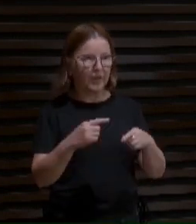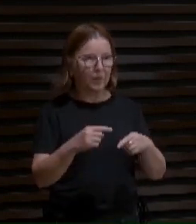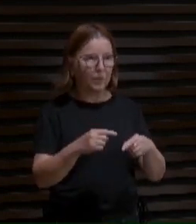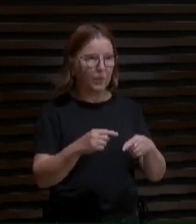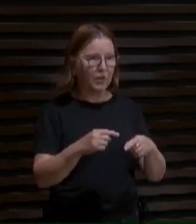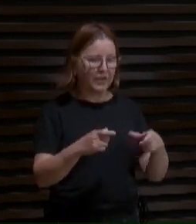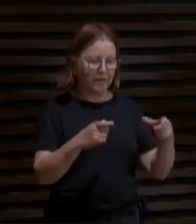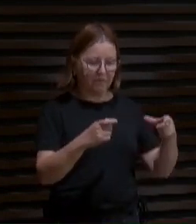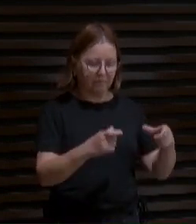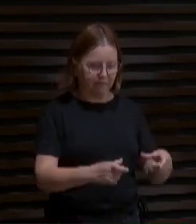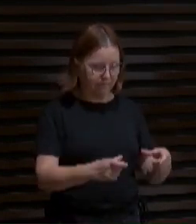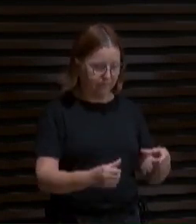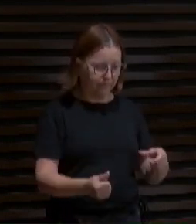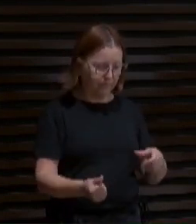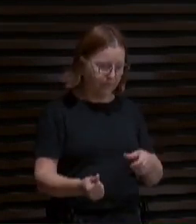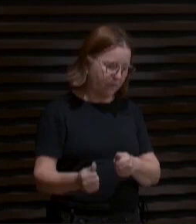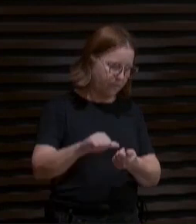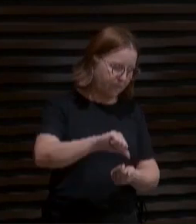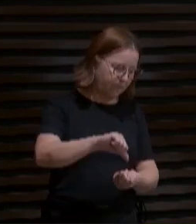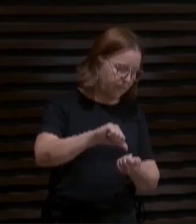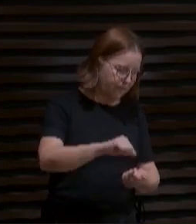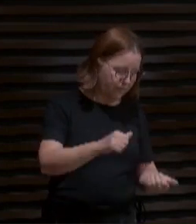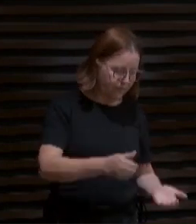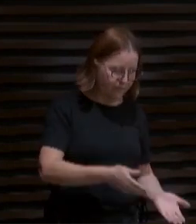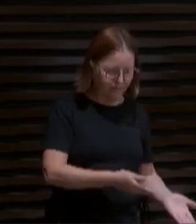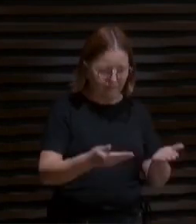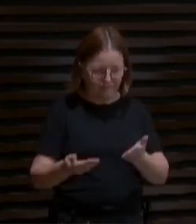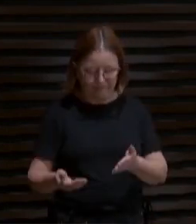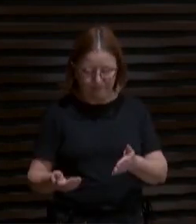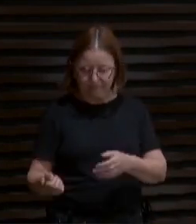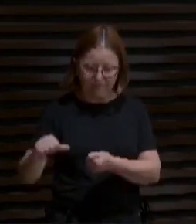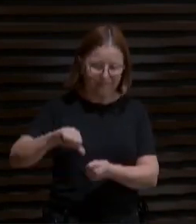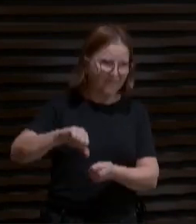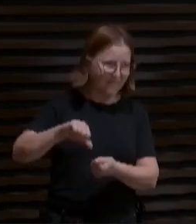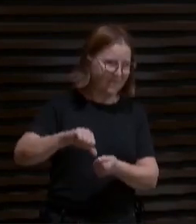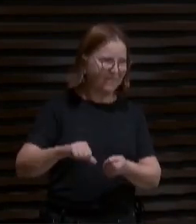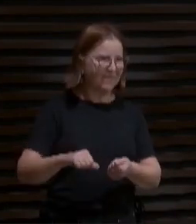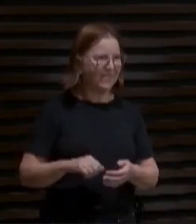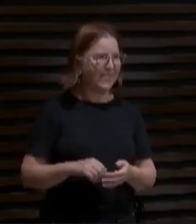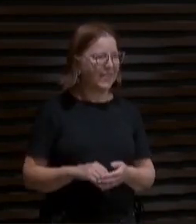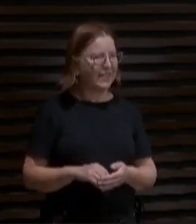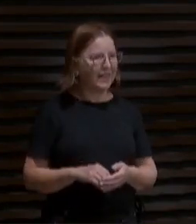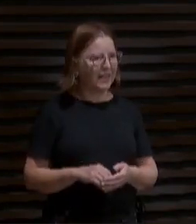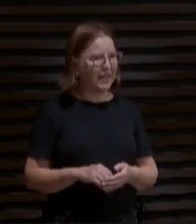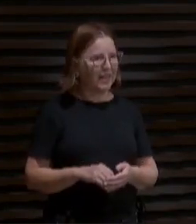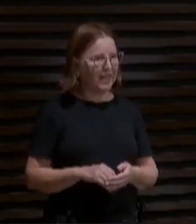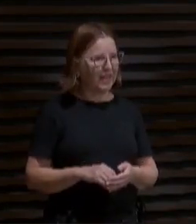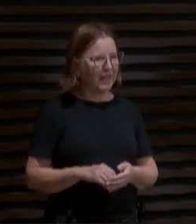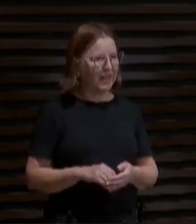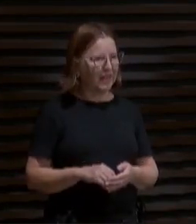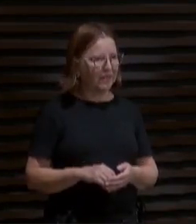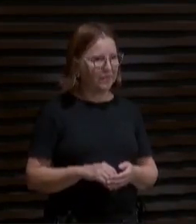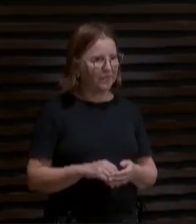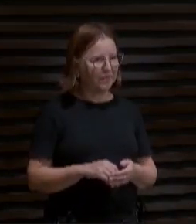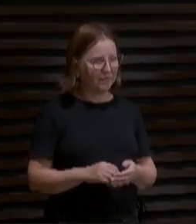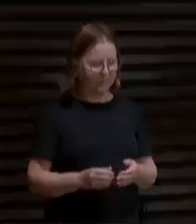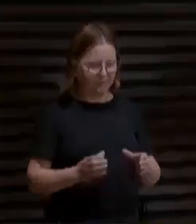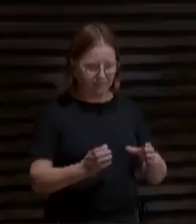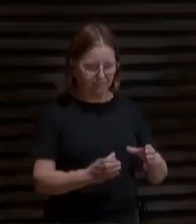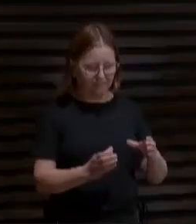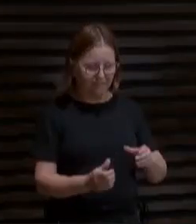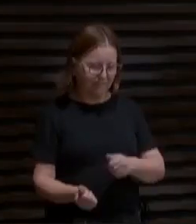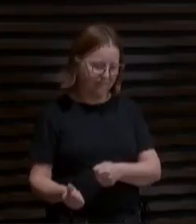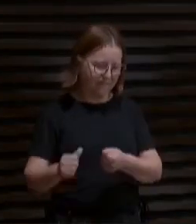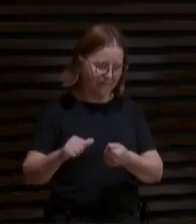vasilha, deixando a borra embaixo. E passando para outra,